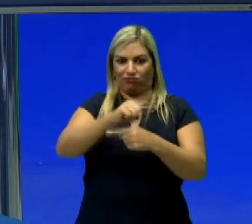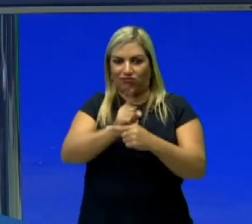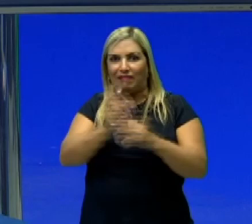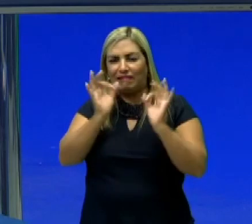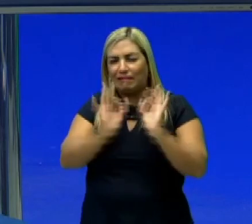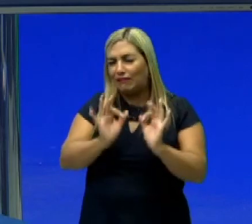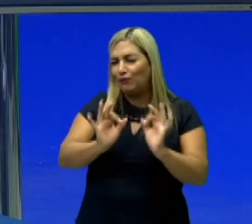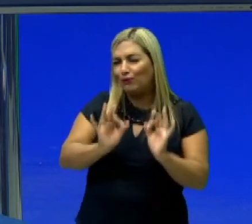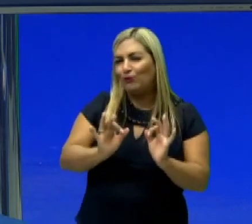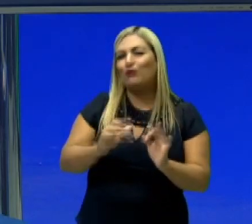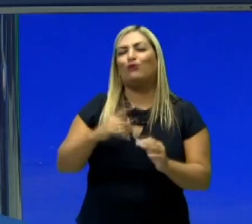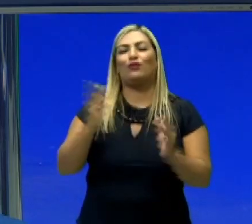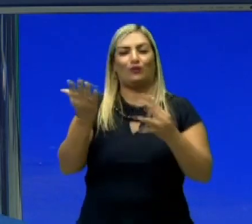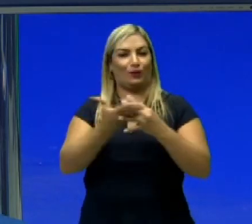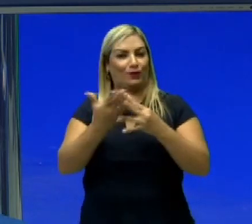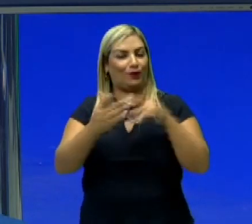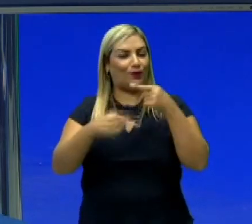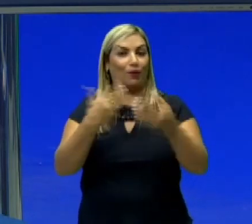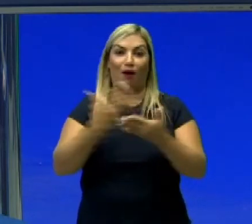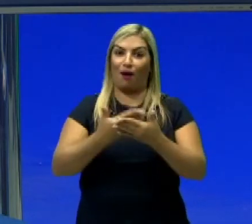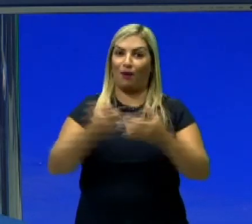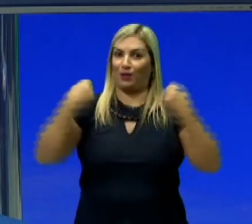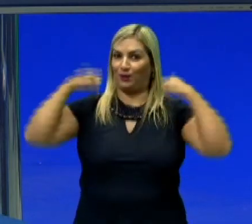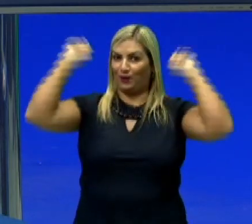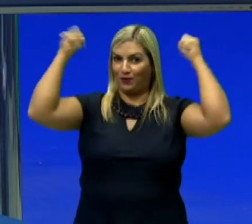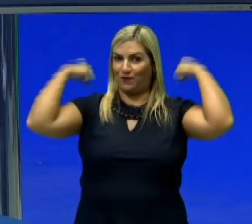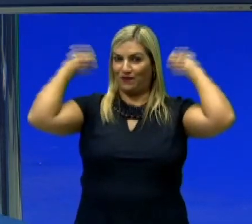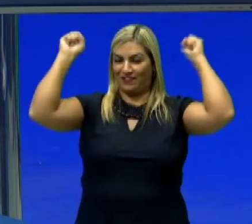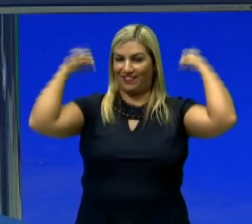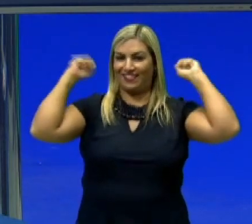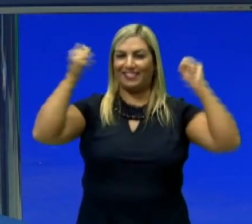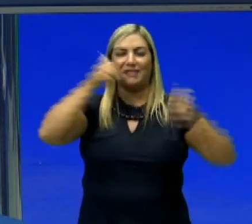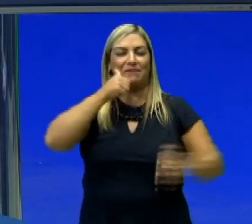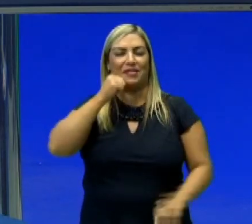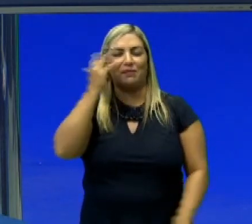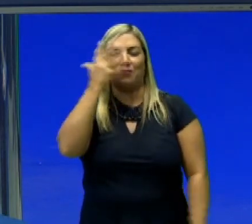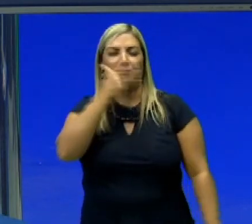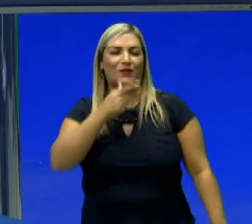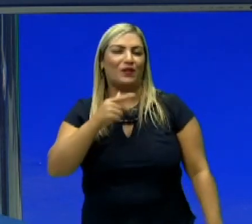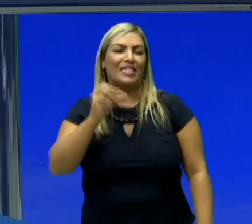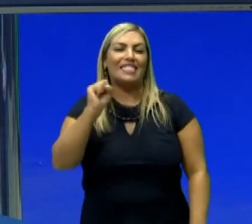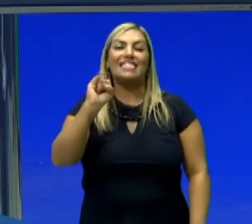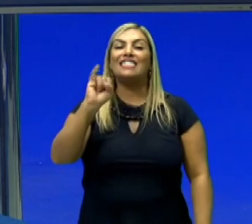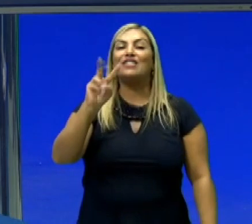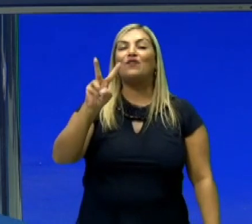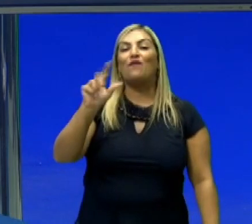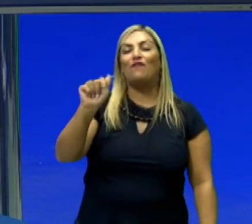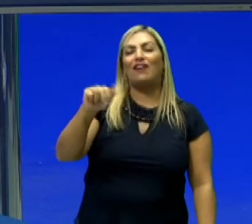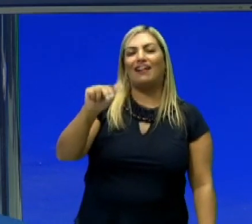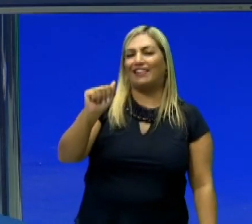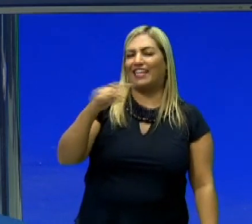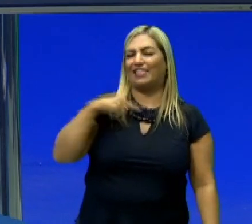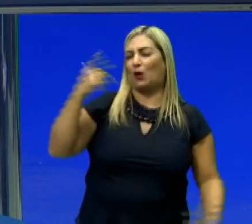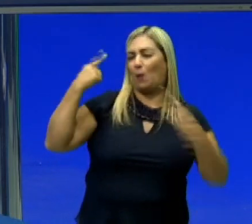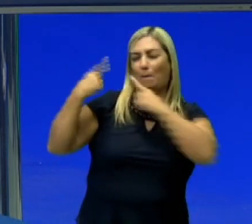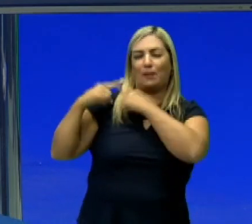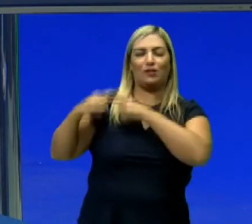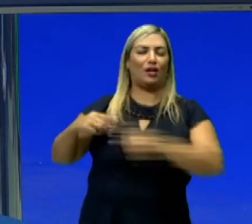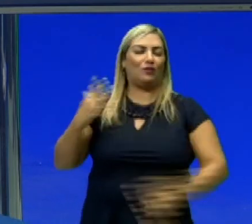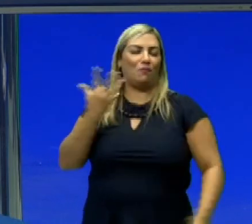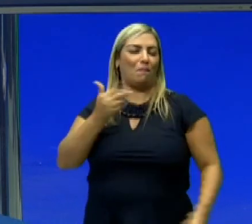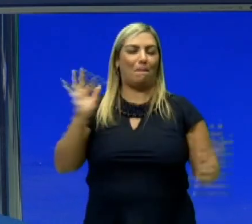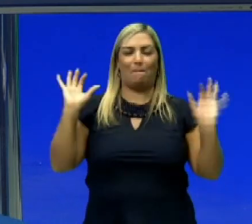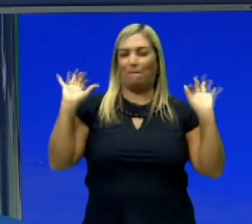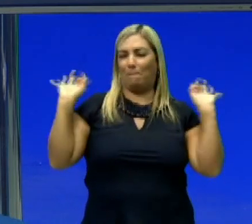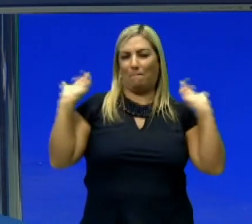cronometrado. Logo após o intervalo, aula de educação física com a linda professora Silvana. Vocês vão ver só, ela tá com um penteado top, fashion